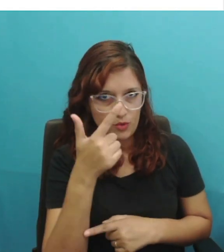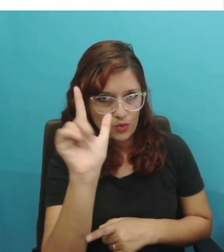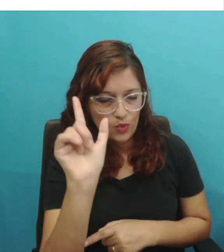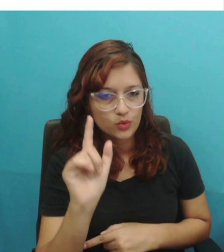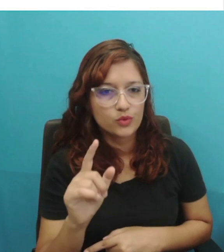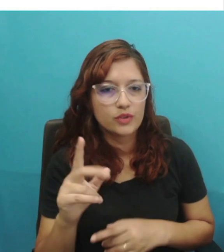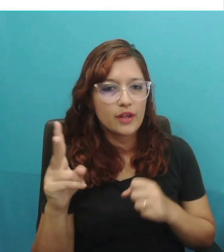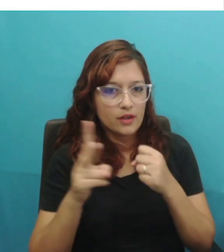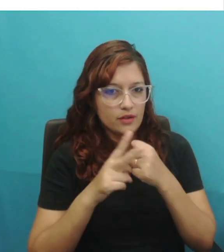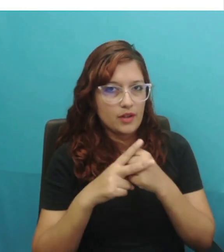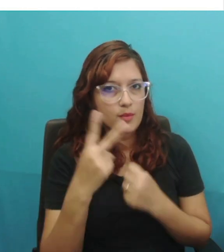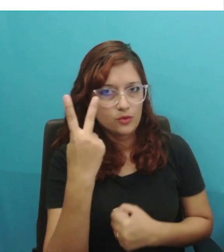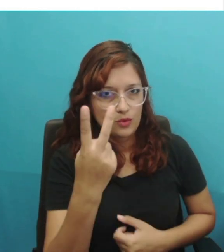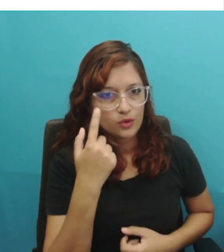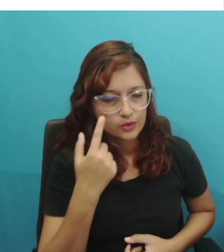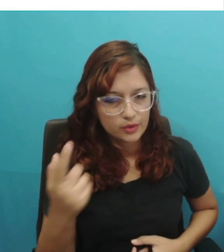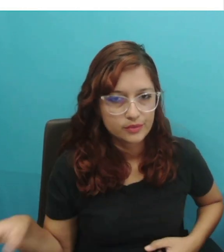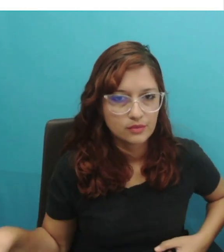Outro exemplo,